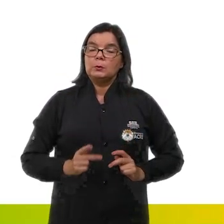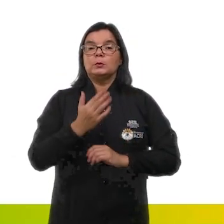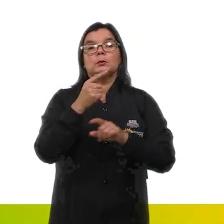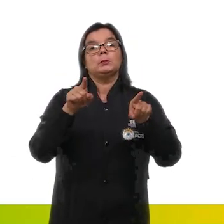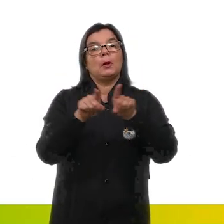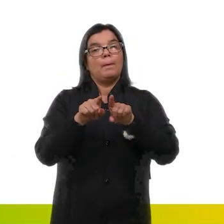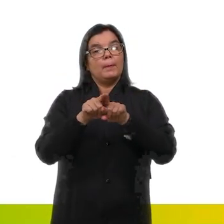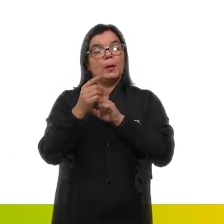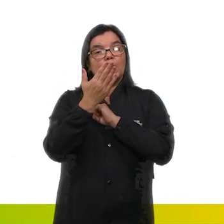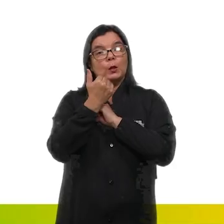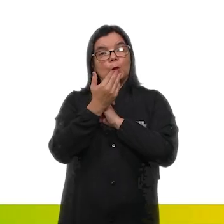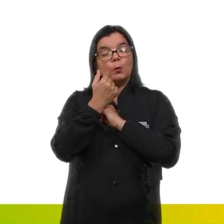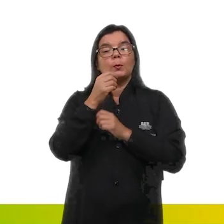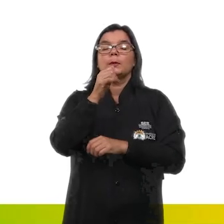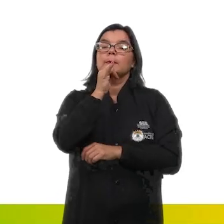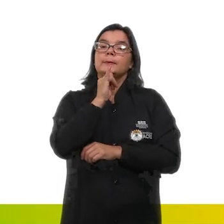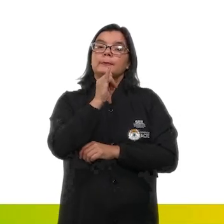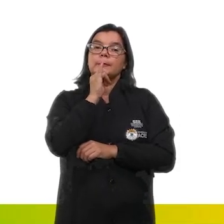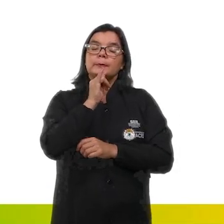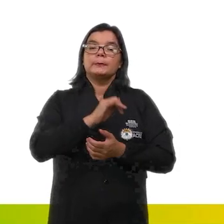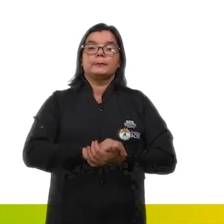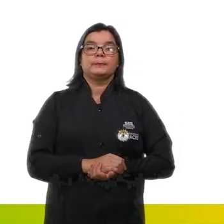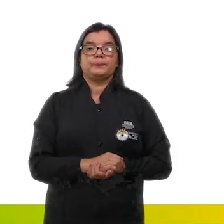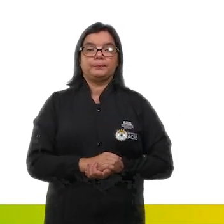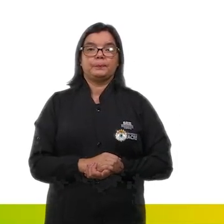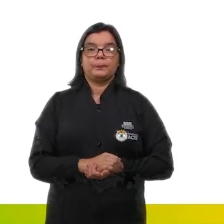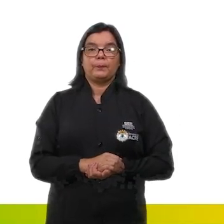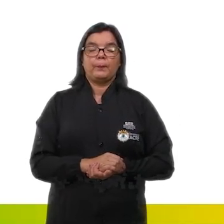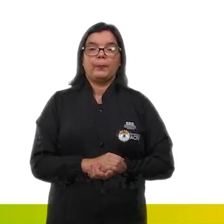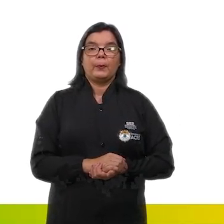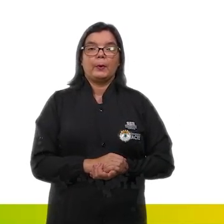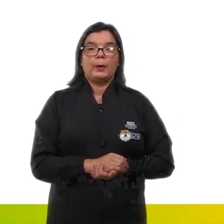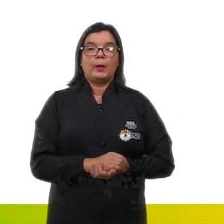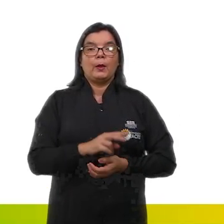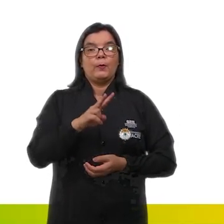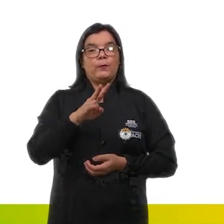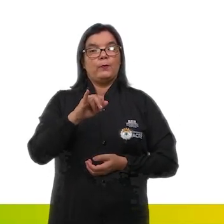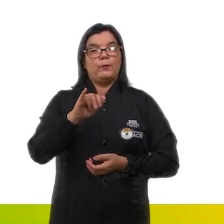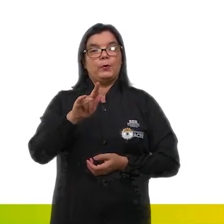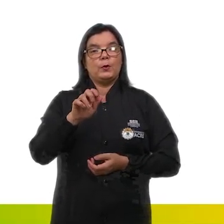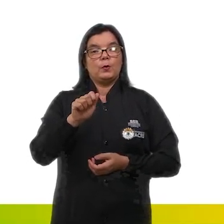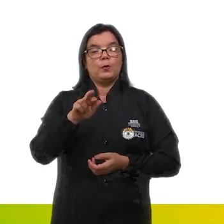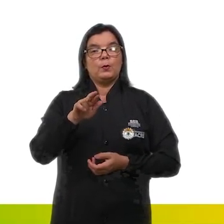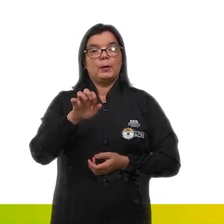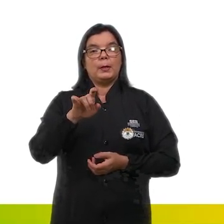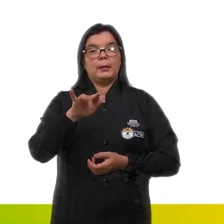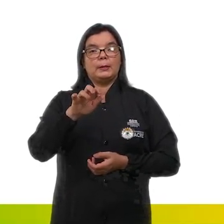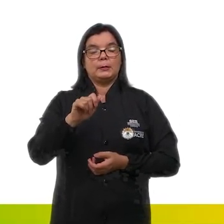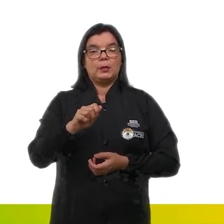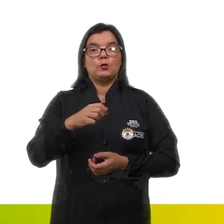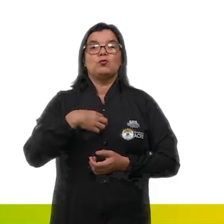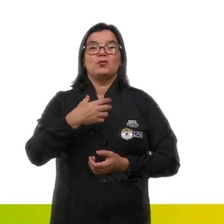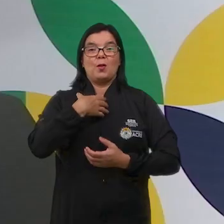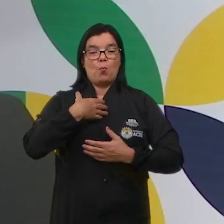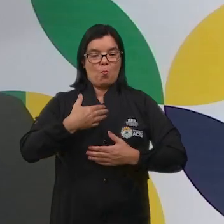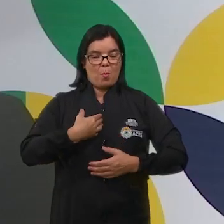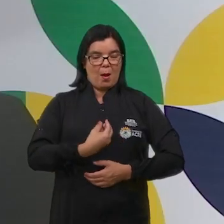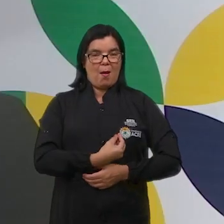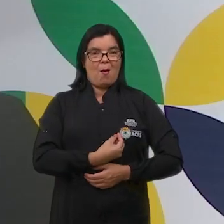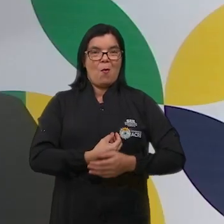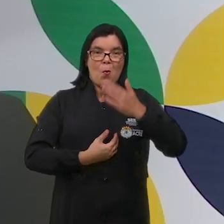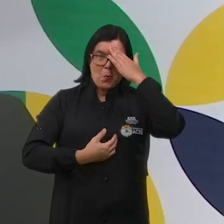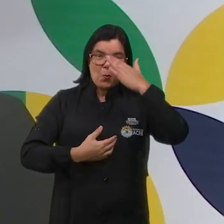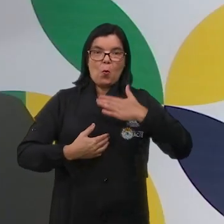alimentar. Aí temos um exemplo aqui, que é a vigorexia, que é a obsessão por um corpo musculoso. Então,